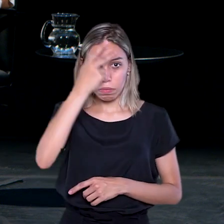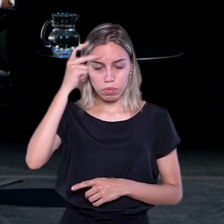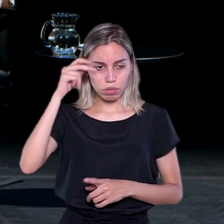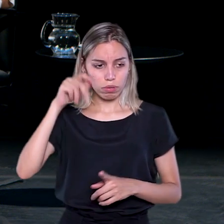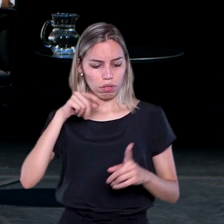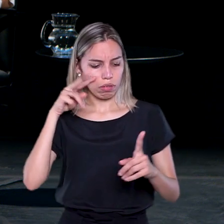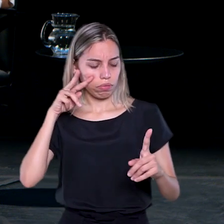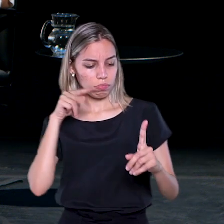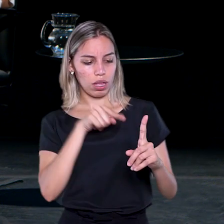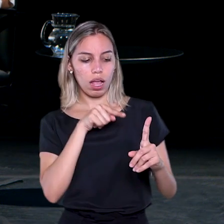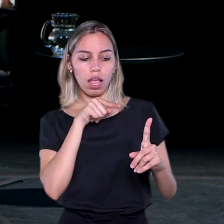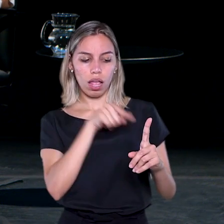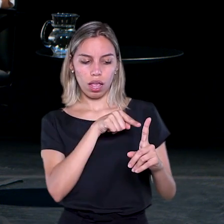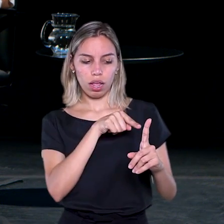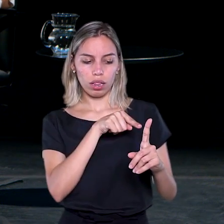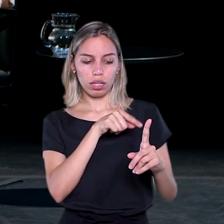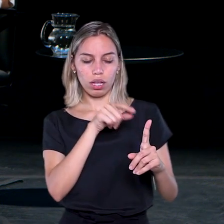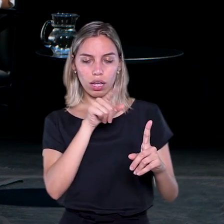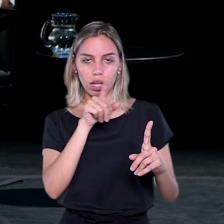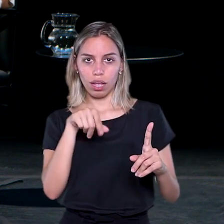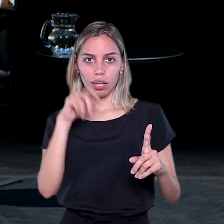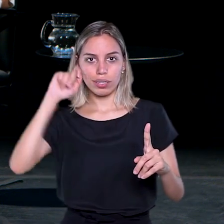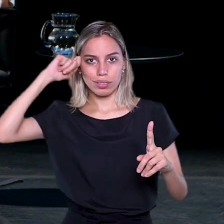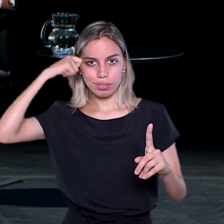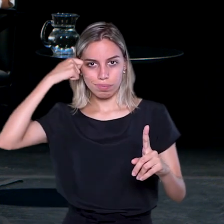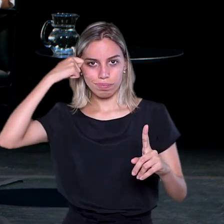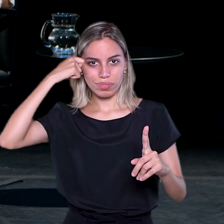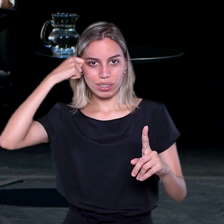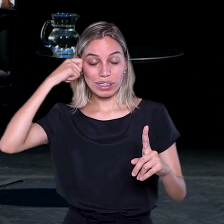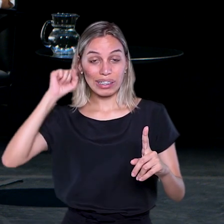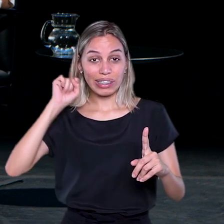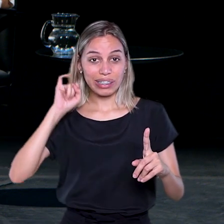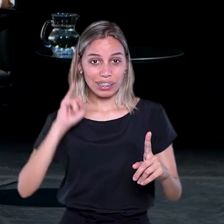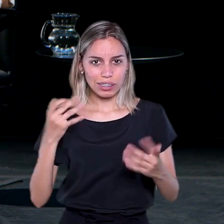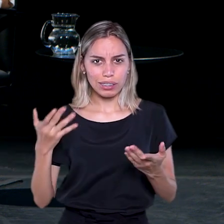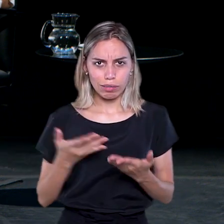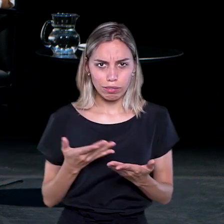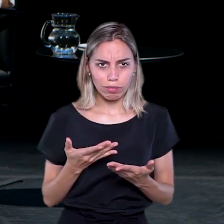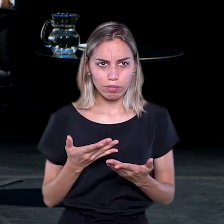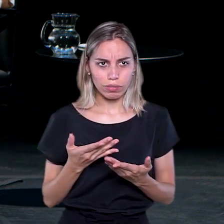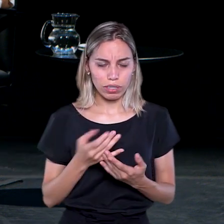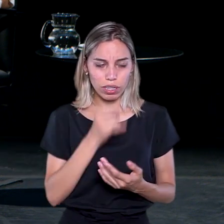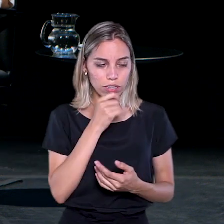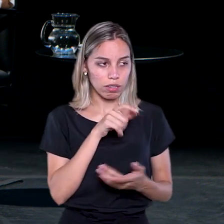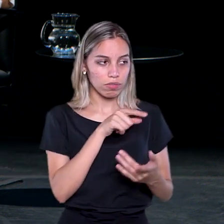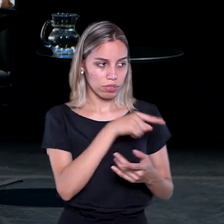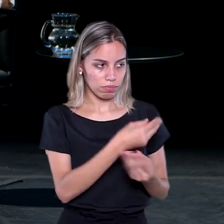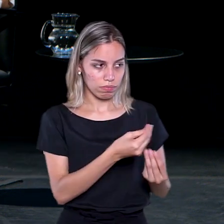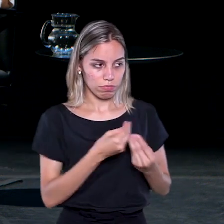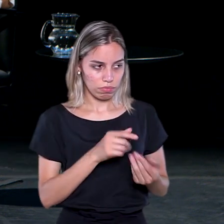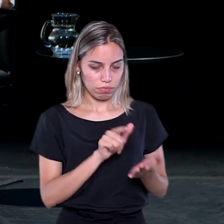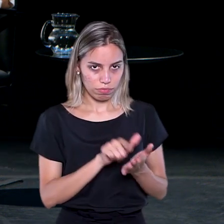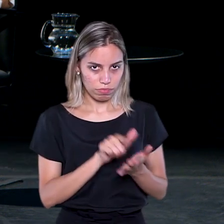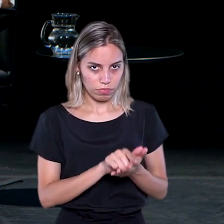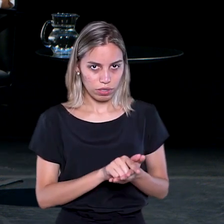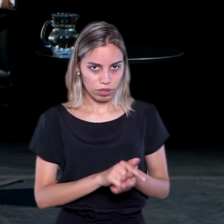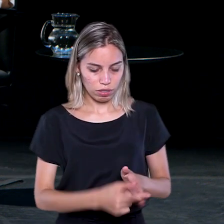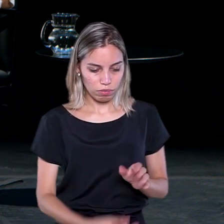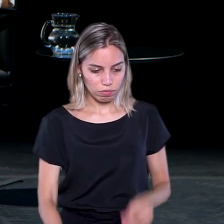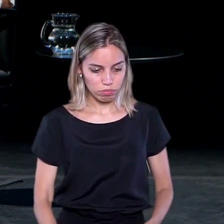negra. Então, essa autodeclaração precisa ser complementada. Porque se hoje, Afonso, você me der um papel aqui e eu fizer